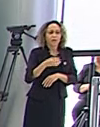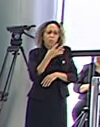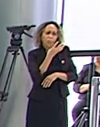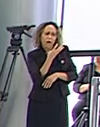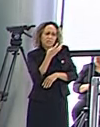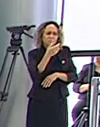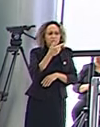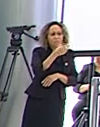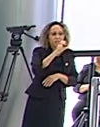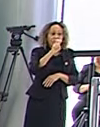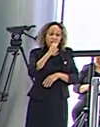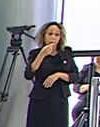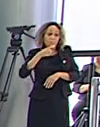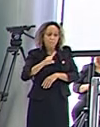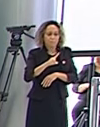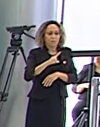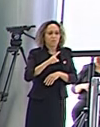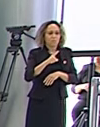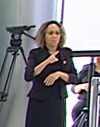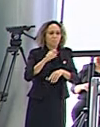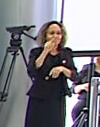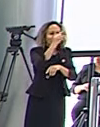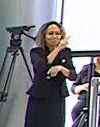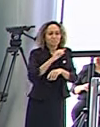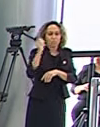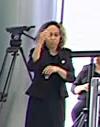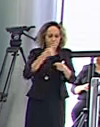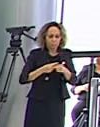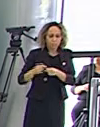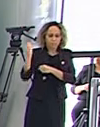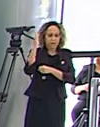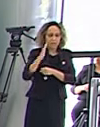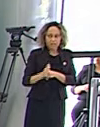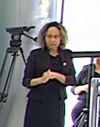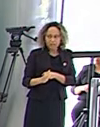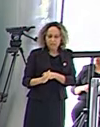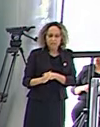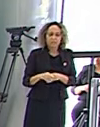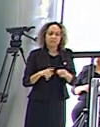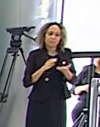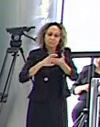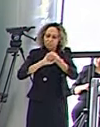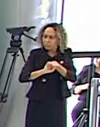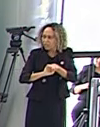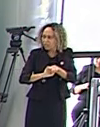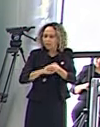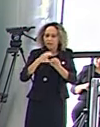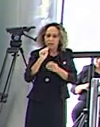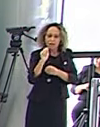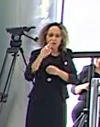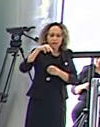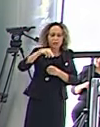as ministras e ministros presentes, Tereza Campelo, do Ministério do Desenvolvimento Social e Combate à Fome, Armando Monteiro, ministro de Estado, Desenvolvimento,